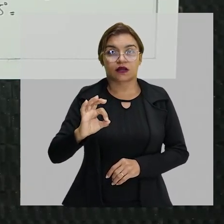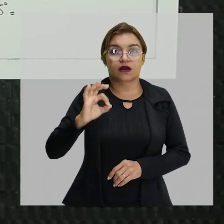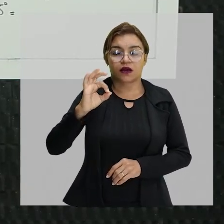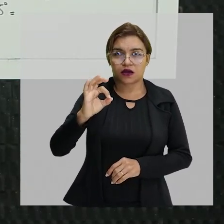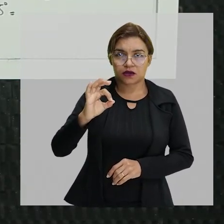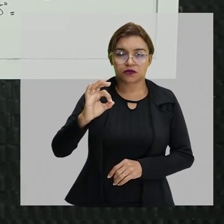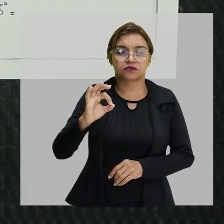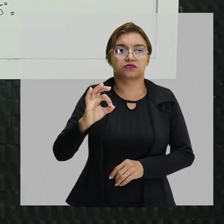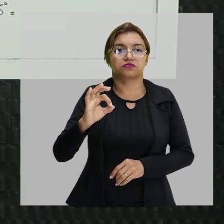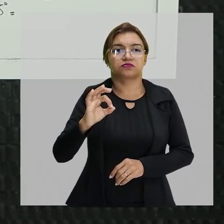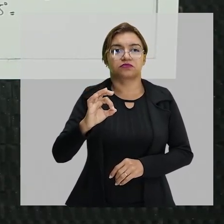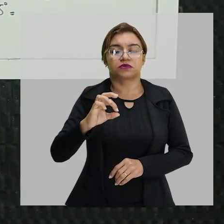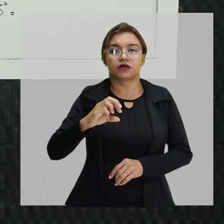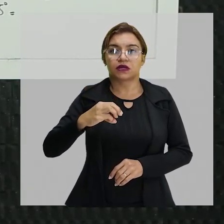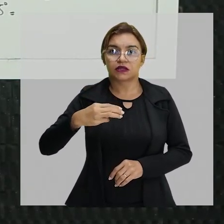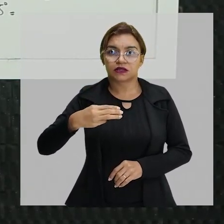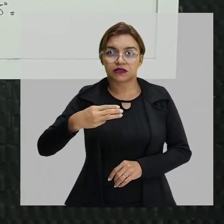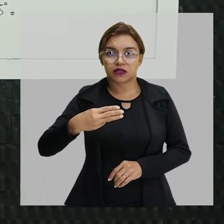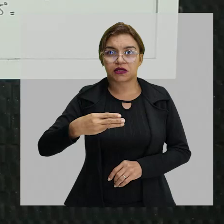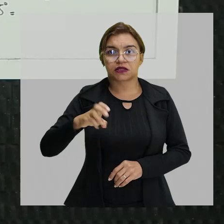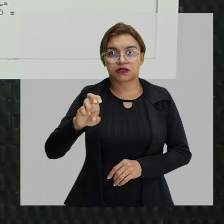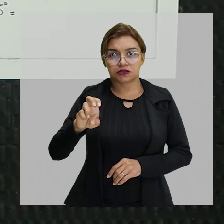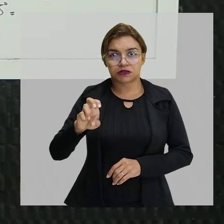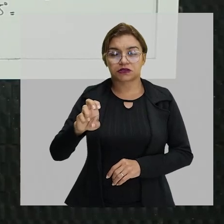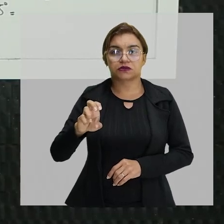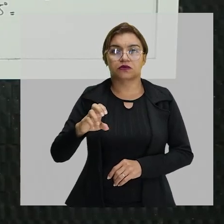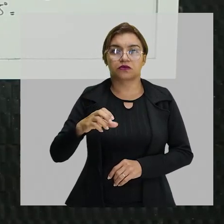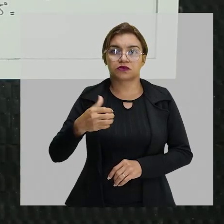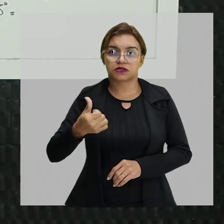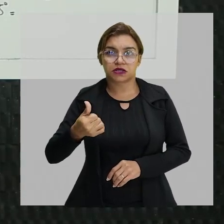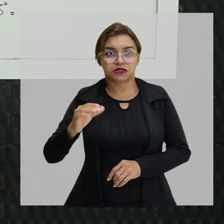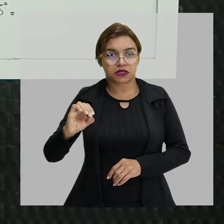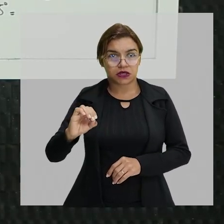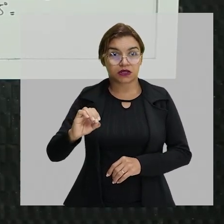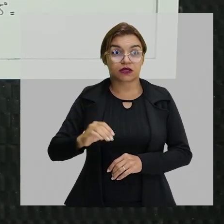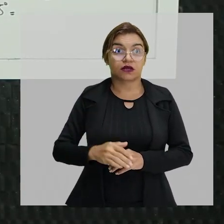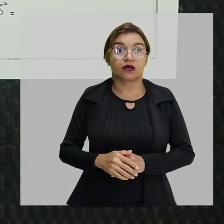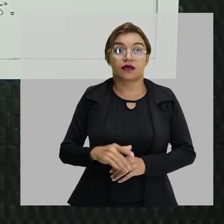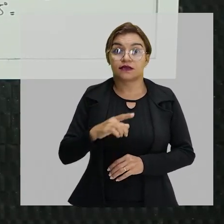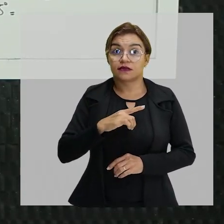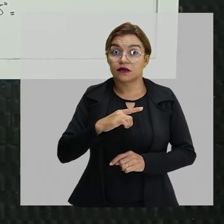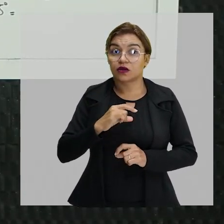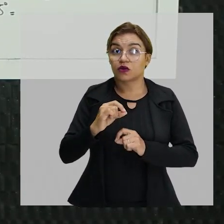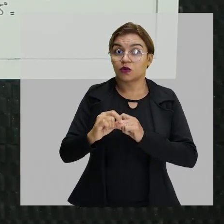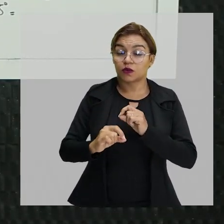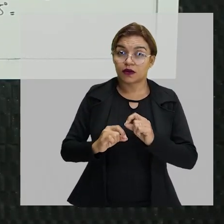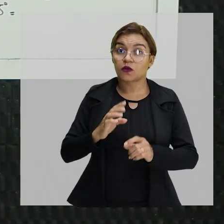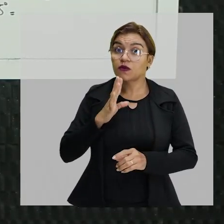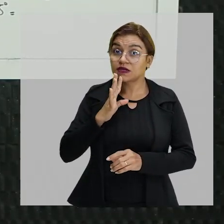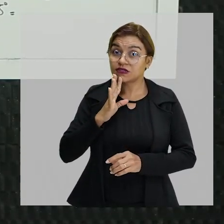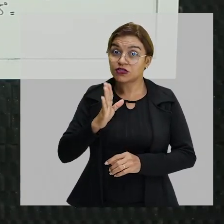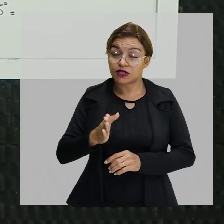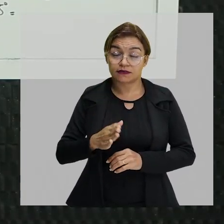graus, 60 graus, além dos seus suplementares, né? São arcos que a gente tem